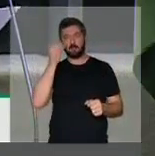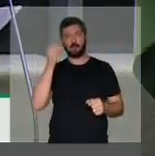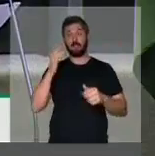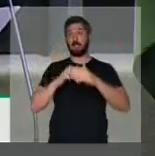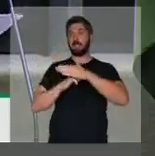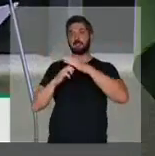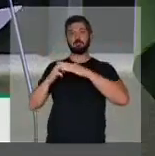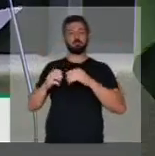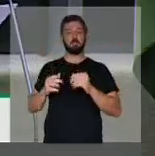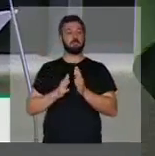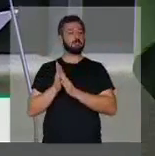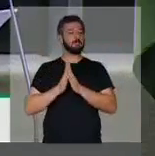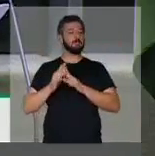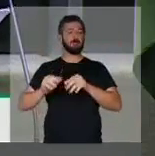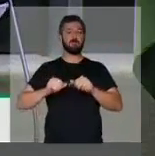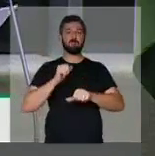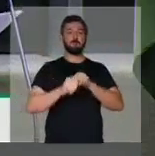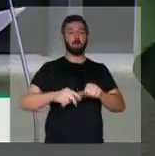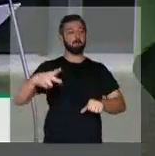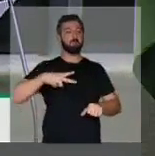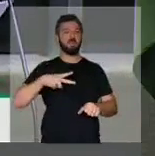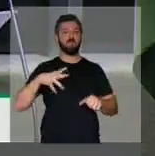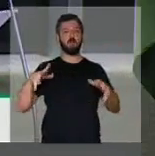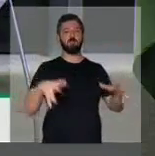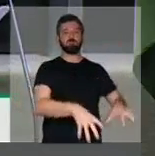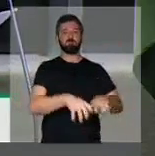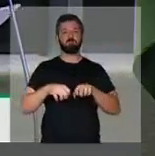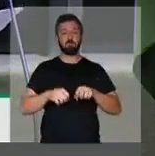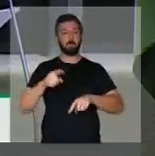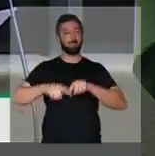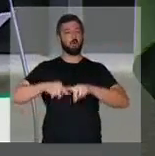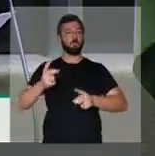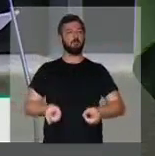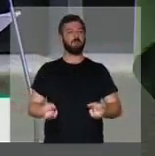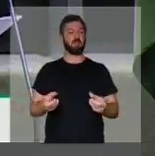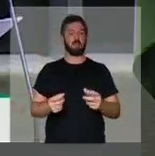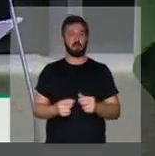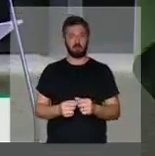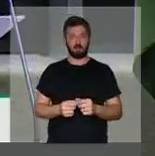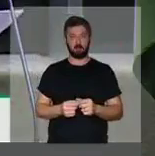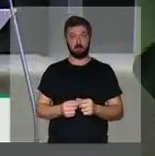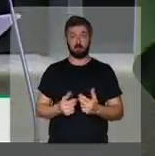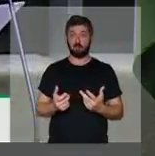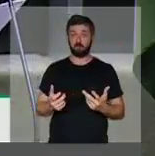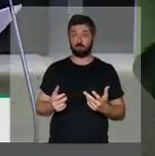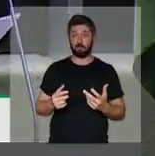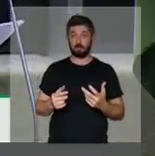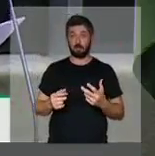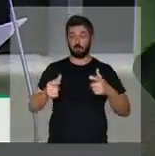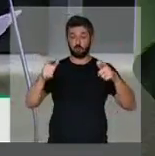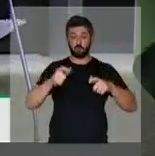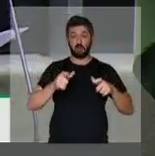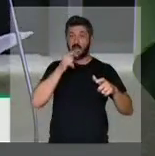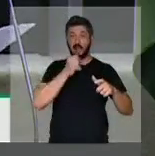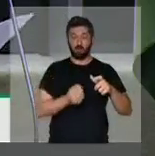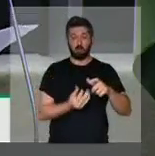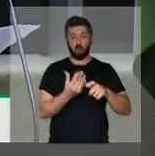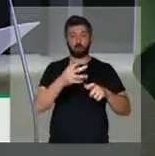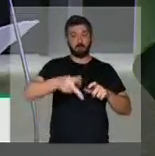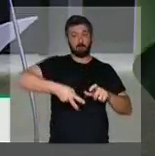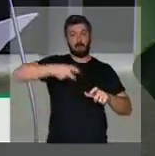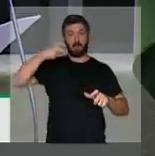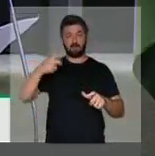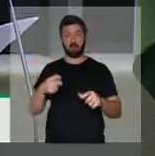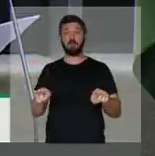grandes corporações de transformar a água em mercadoria, privatizando os mananciais.